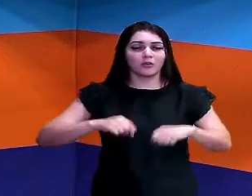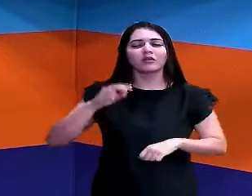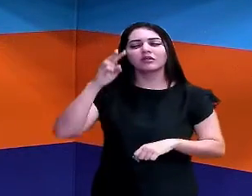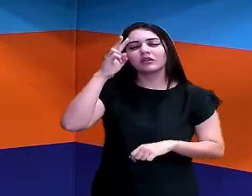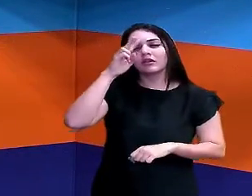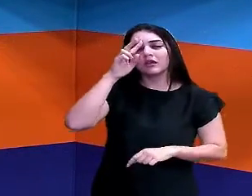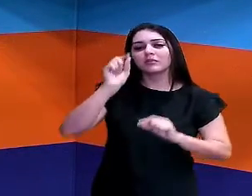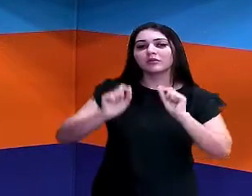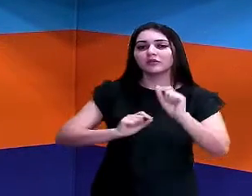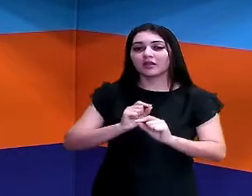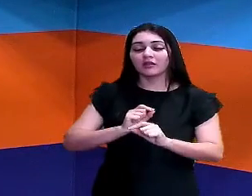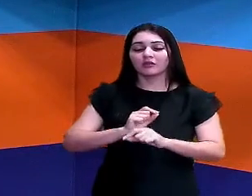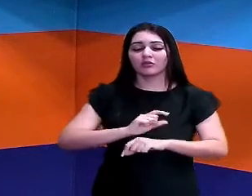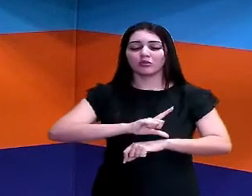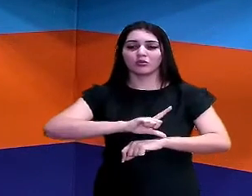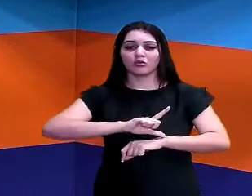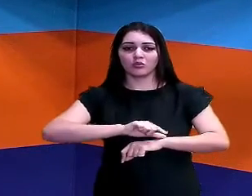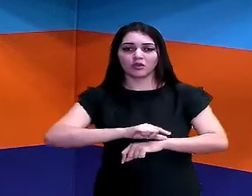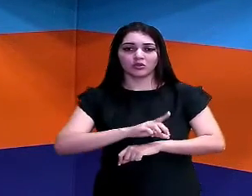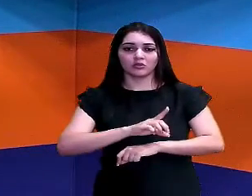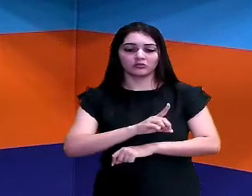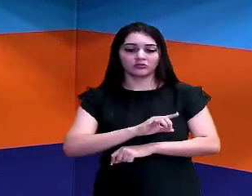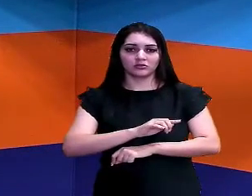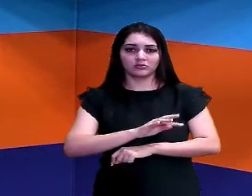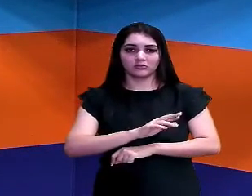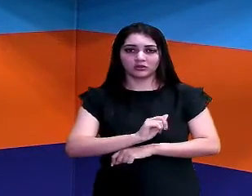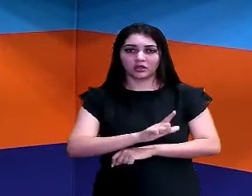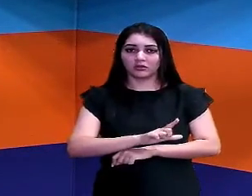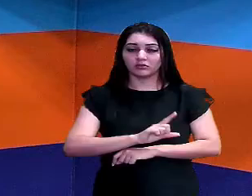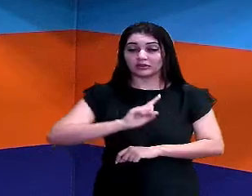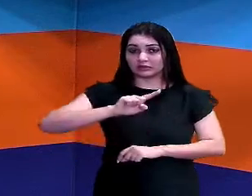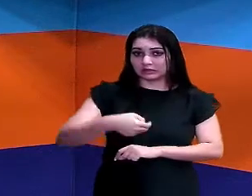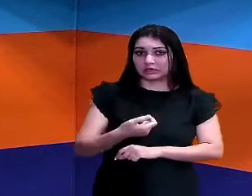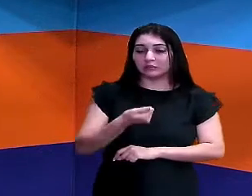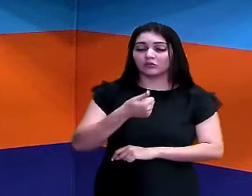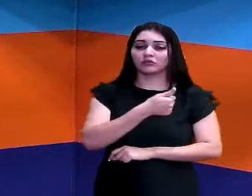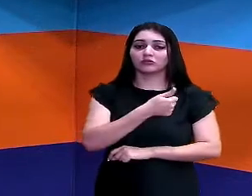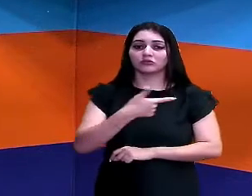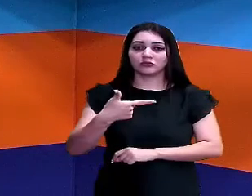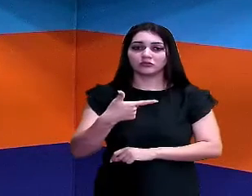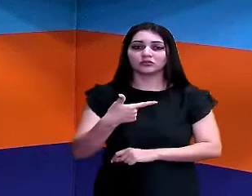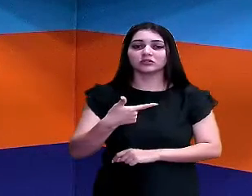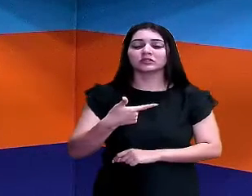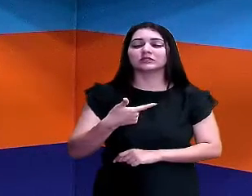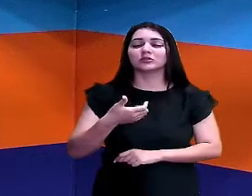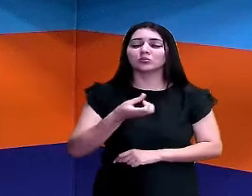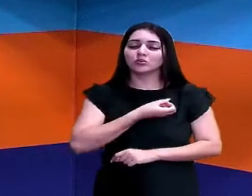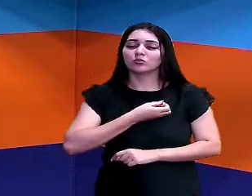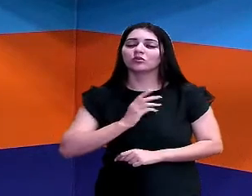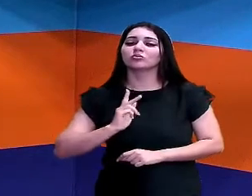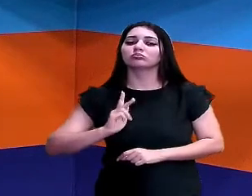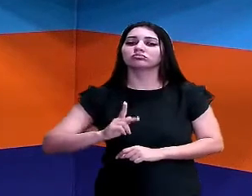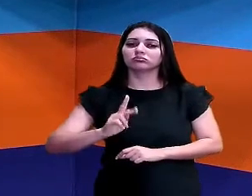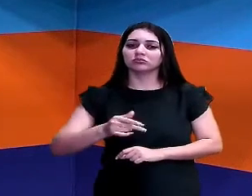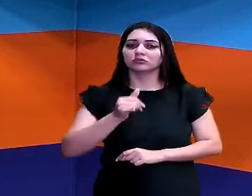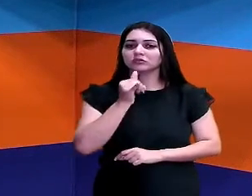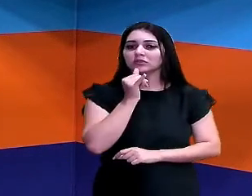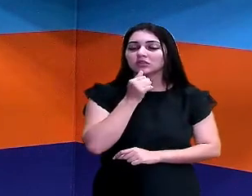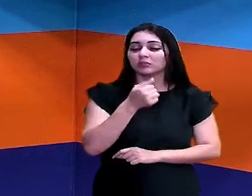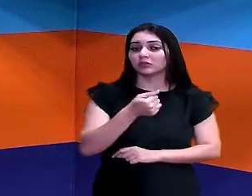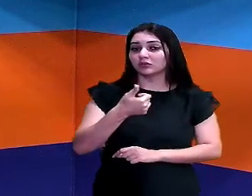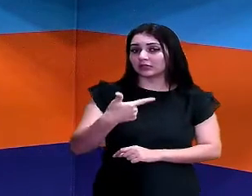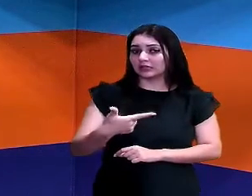que no relógio digital, após o 12, a sequência numérica continua. Então aí ele vai 13, que é 1